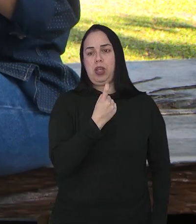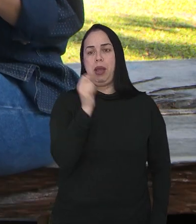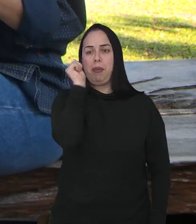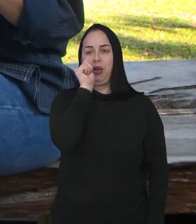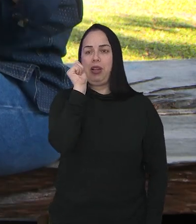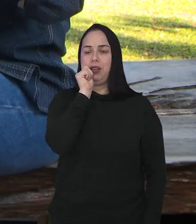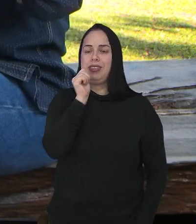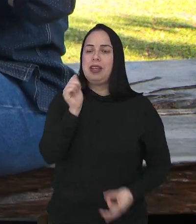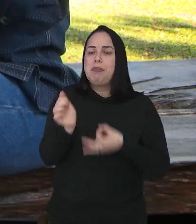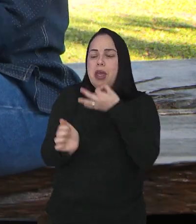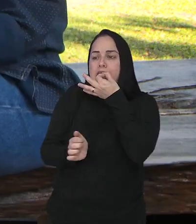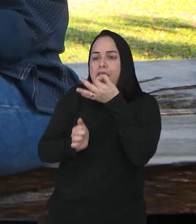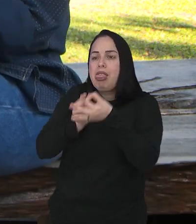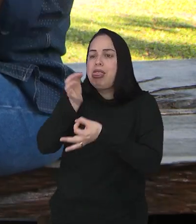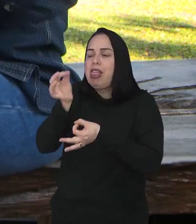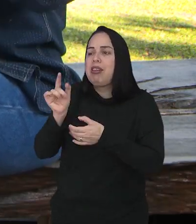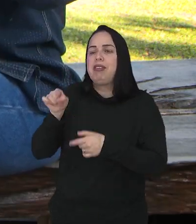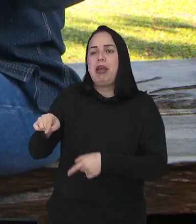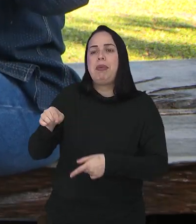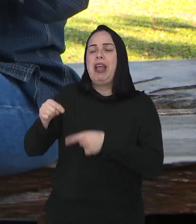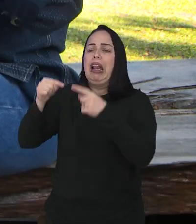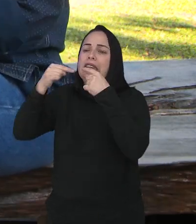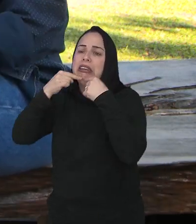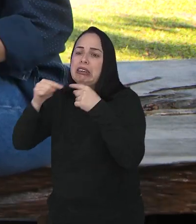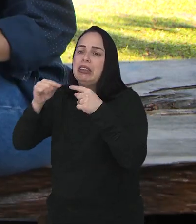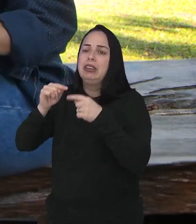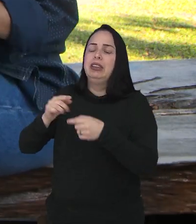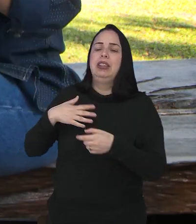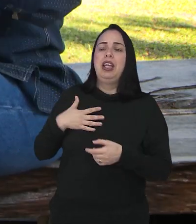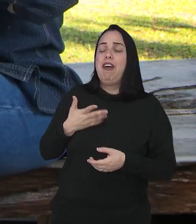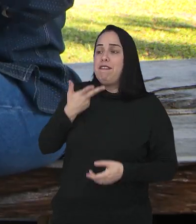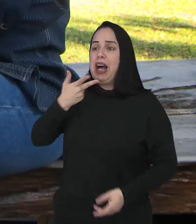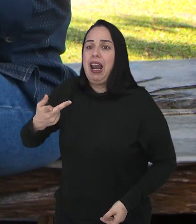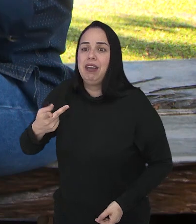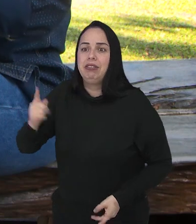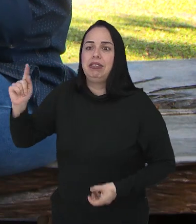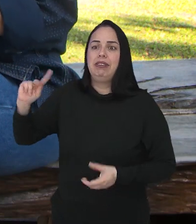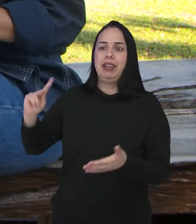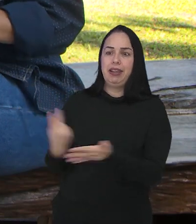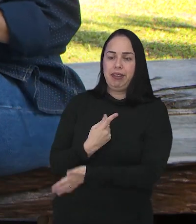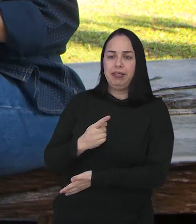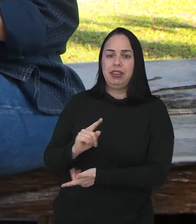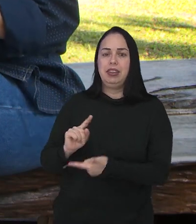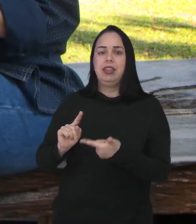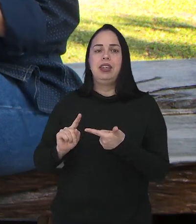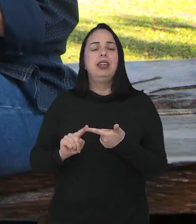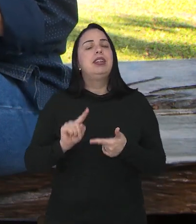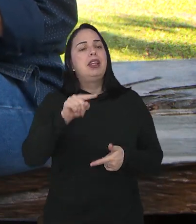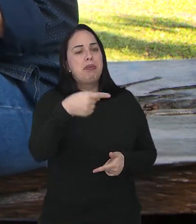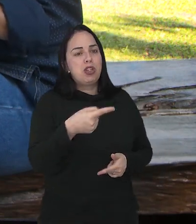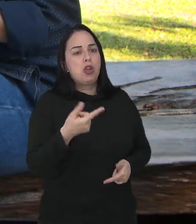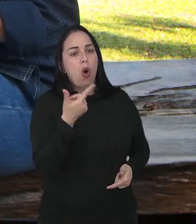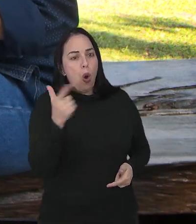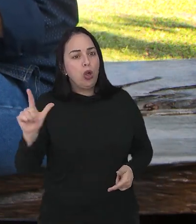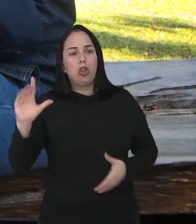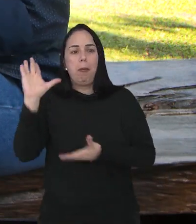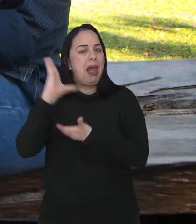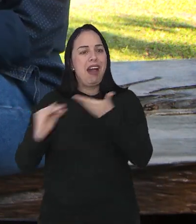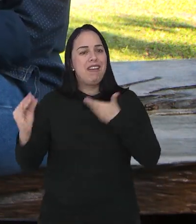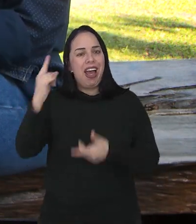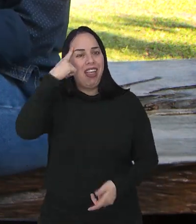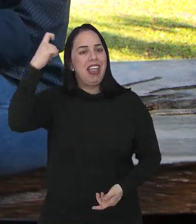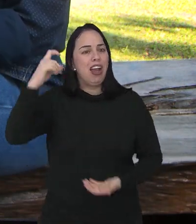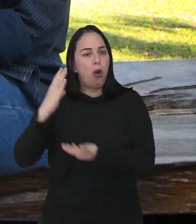as minhas opiniões sempre eram rebatidas. Tudo que eu falava, nada estava certo. Né? Mas depois vinha um e falava a mesma coisa que você falou, né?